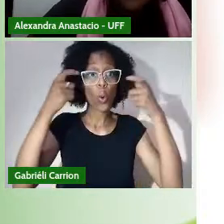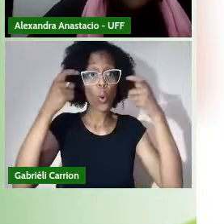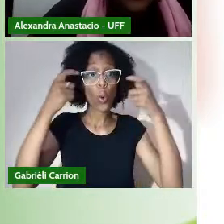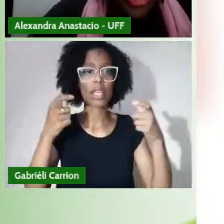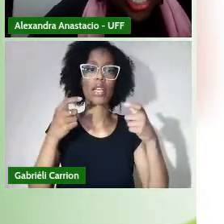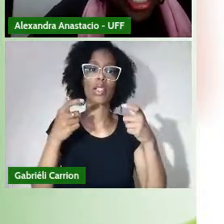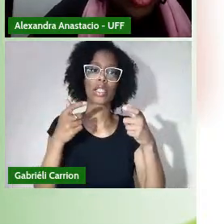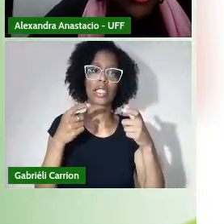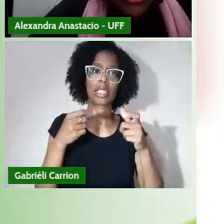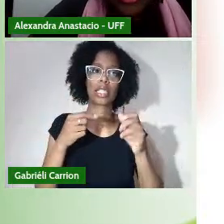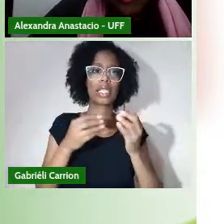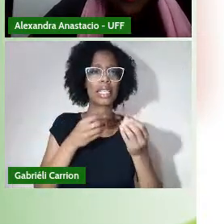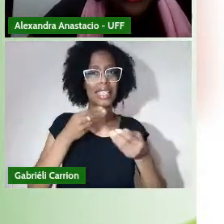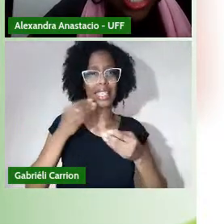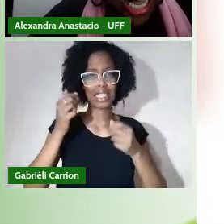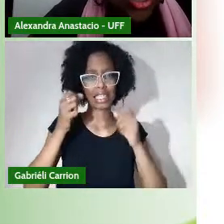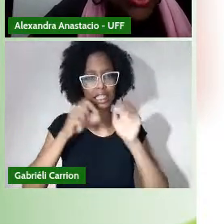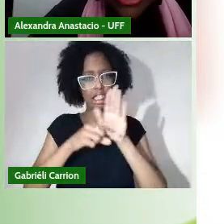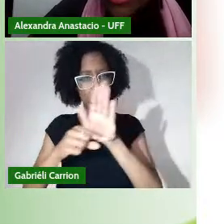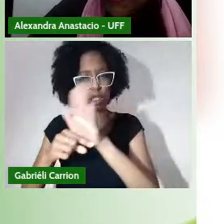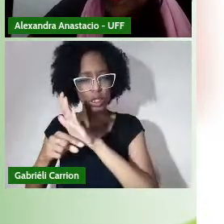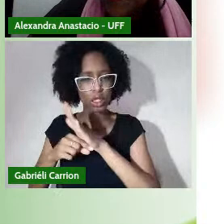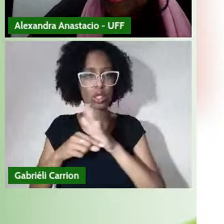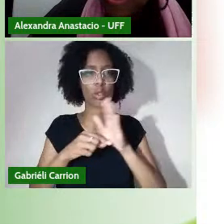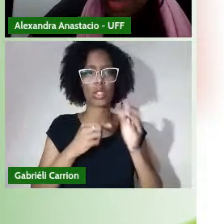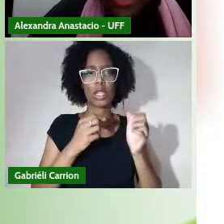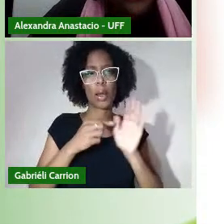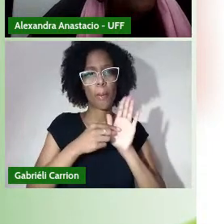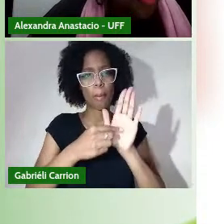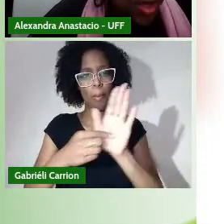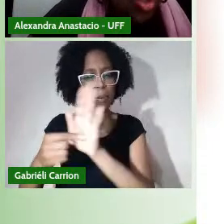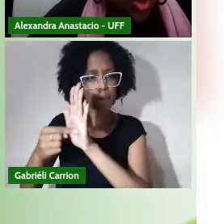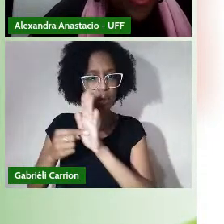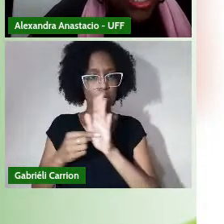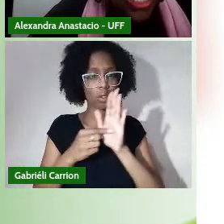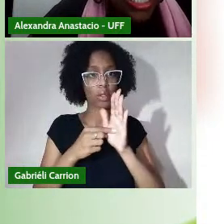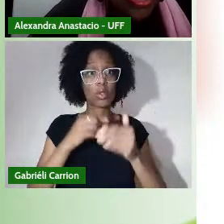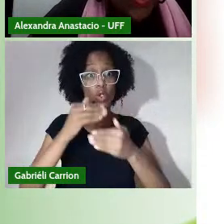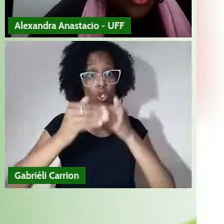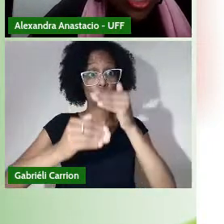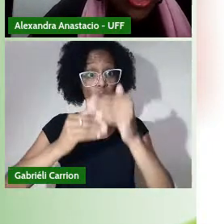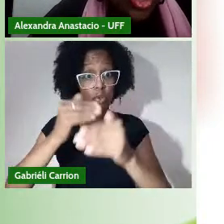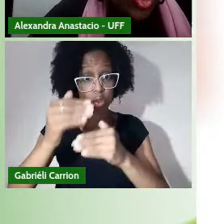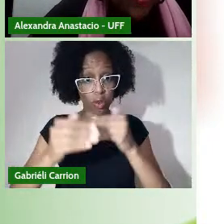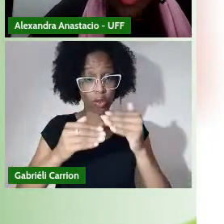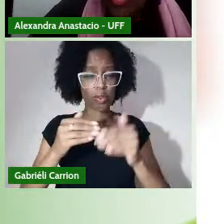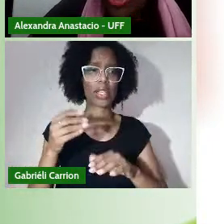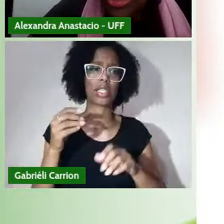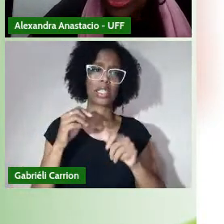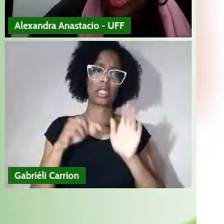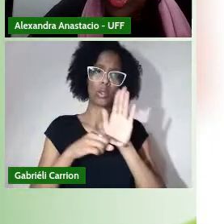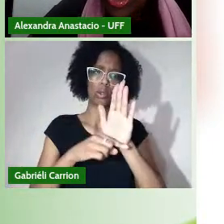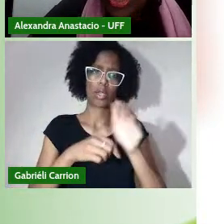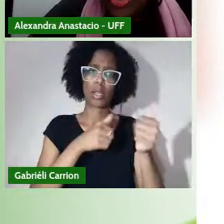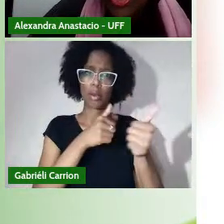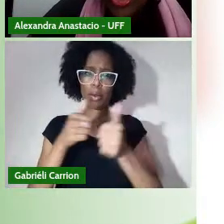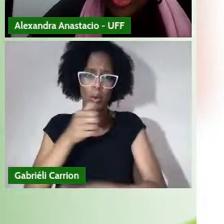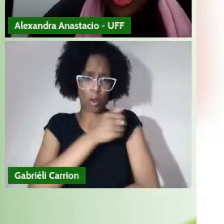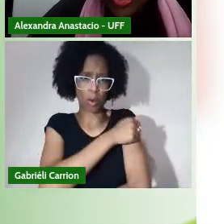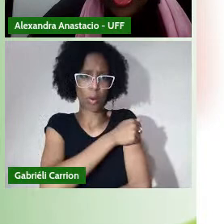é compartilhado, que é colocado, né, para desenvolvimento de competências importantes pelo